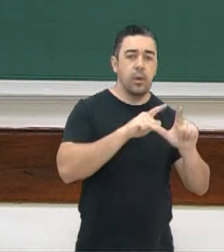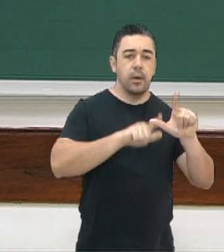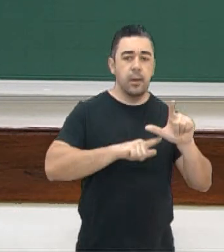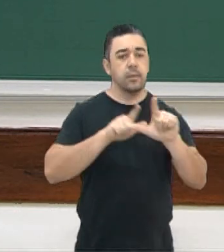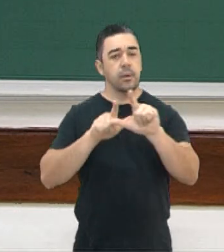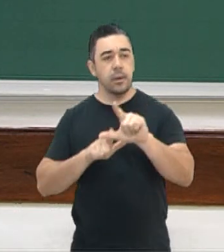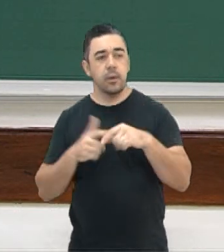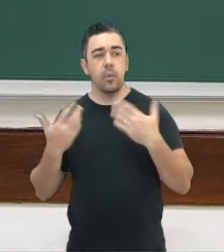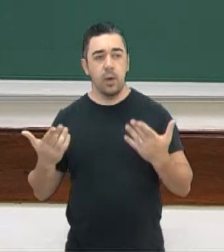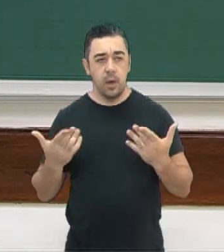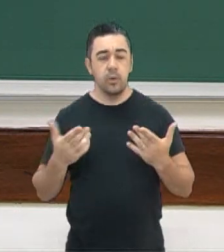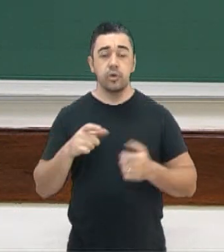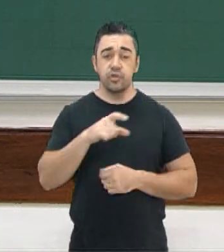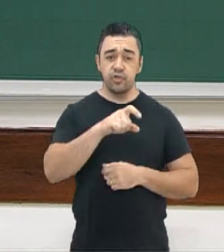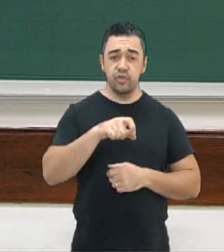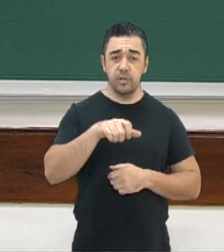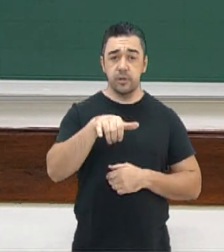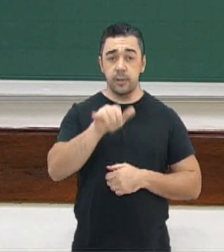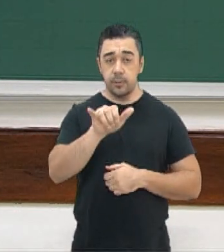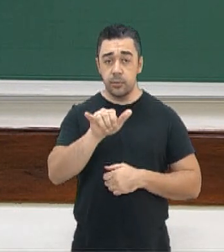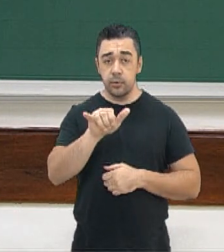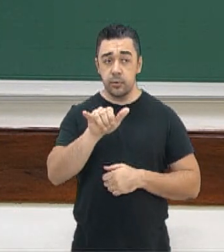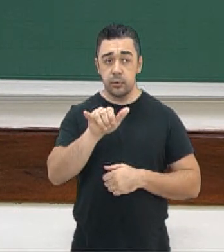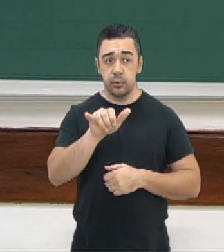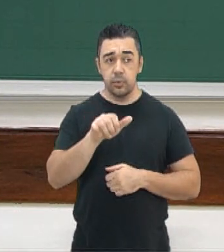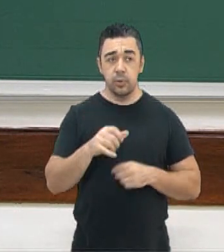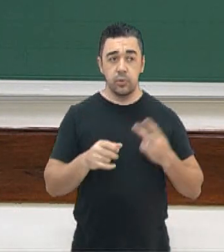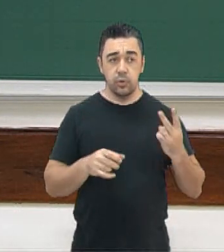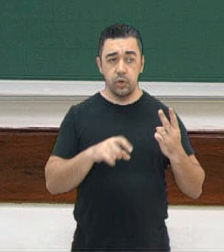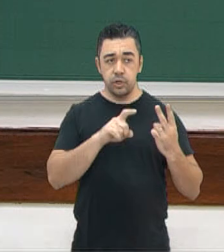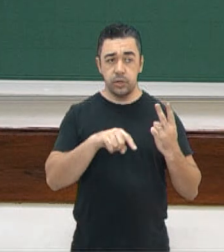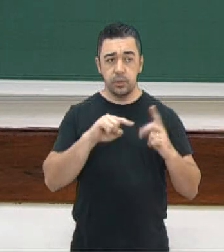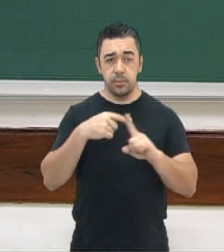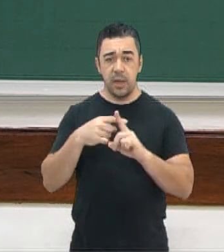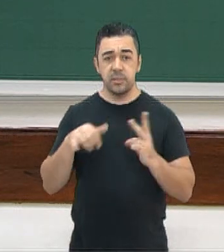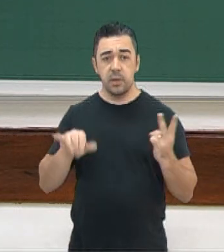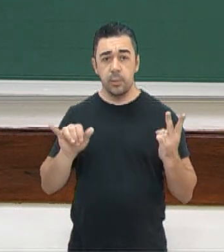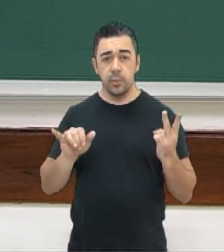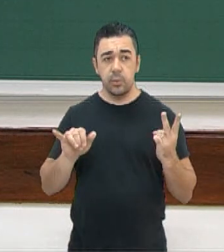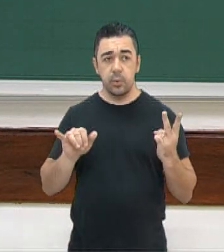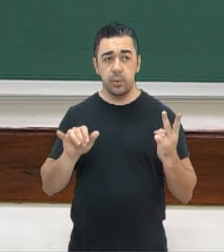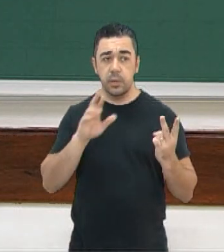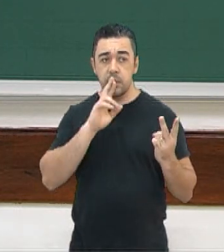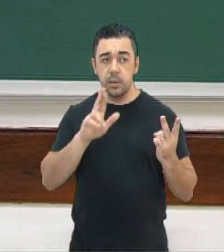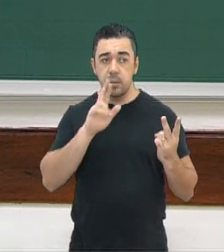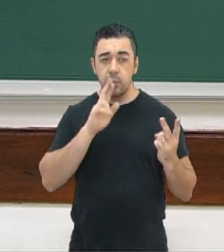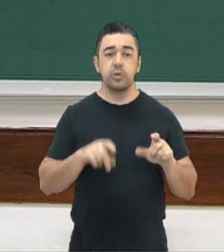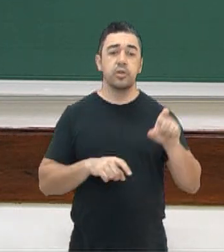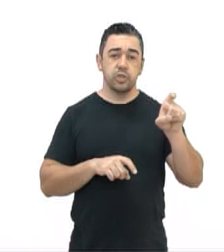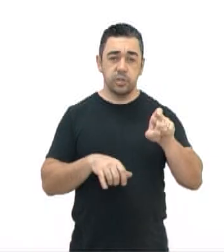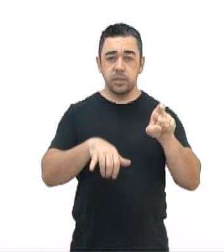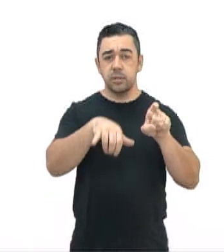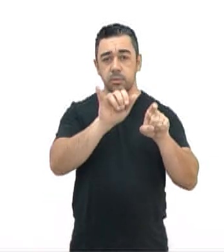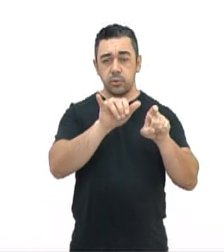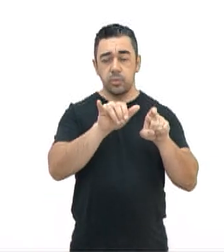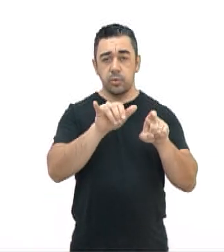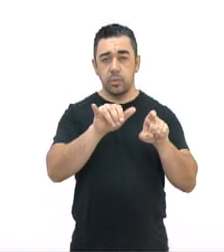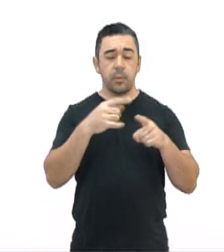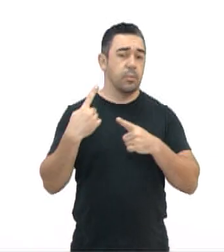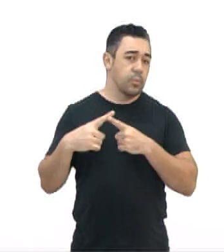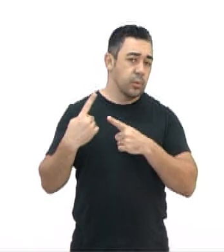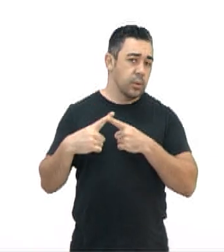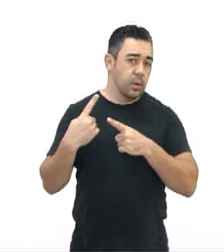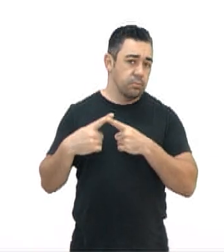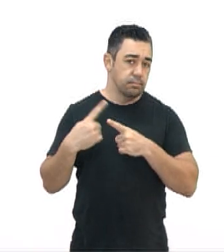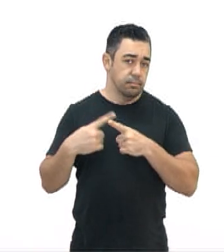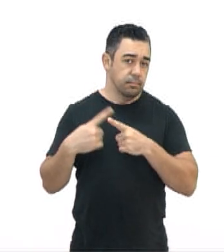aqui, qual deles? X, Y ou 2x mais y? Resposta, x, y. Por